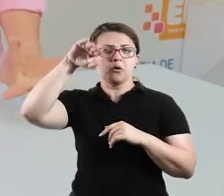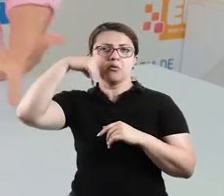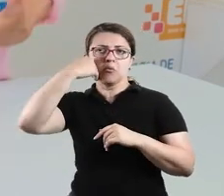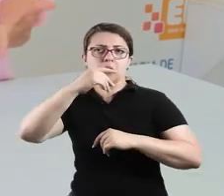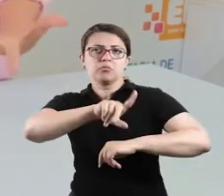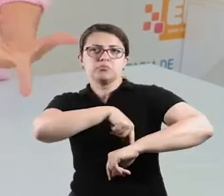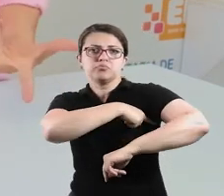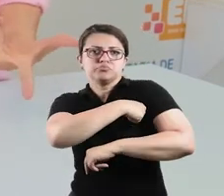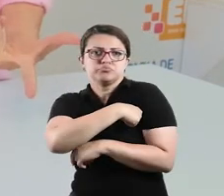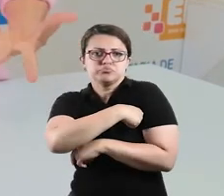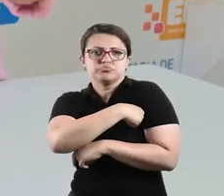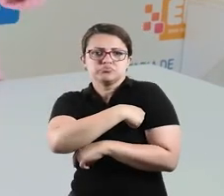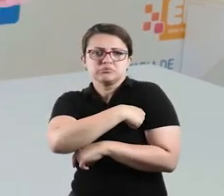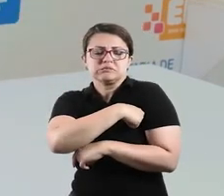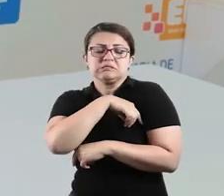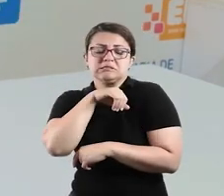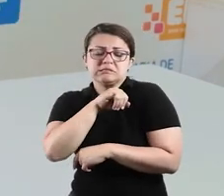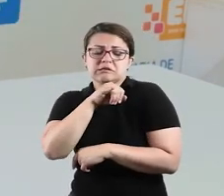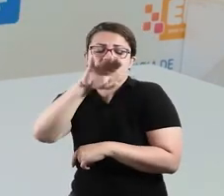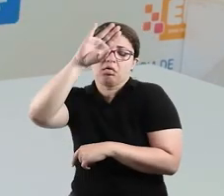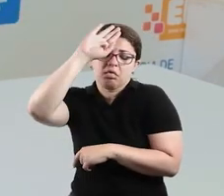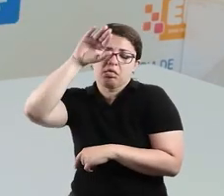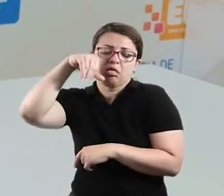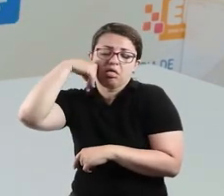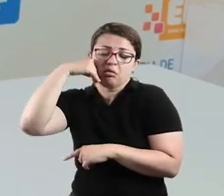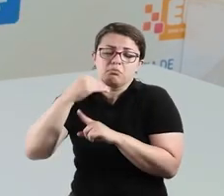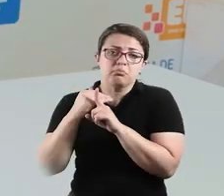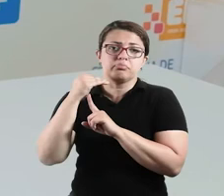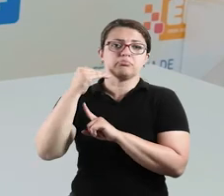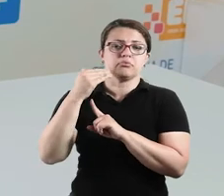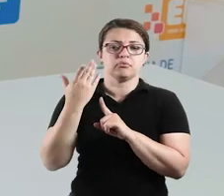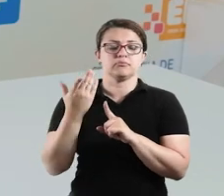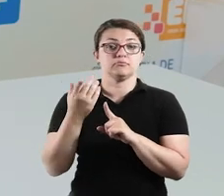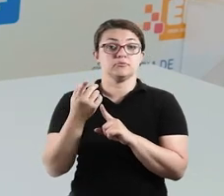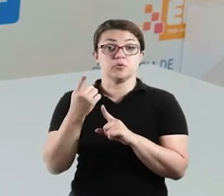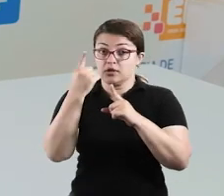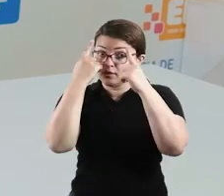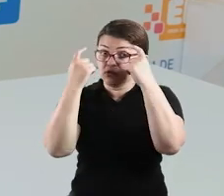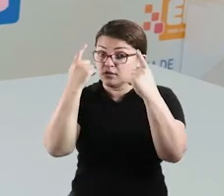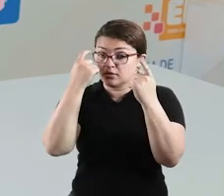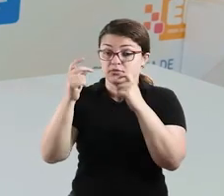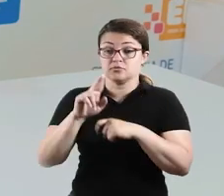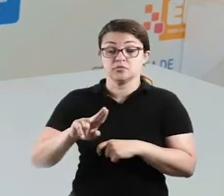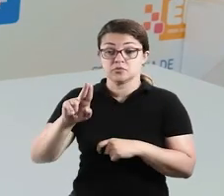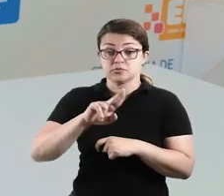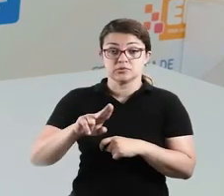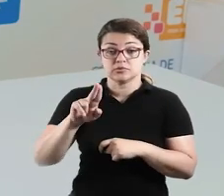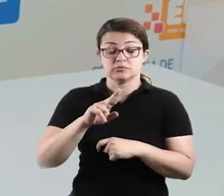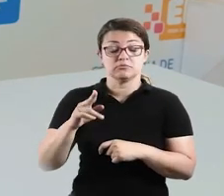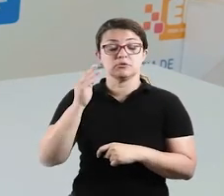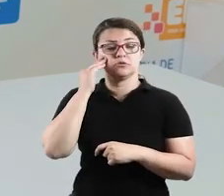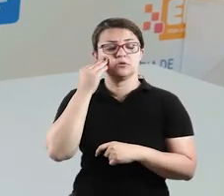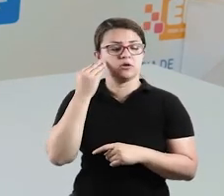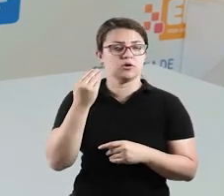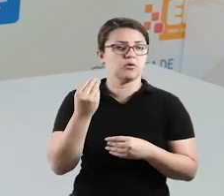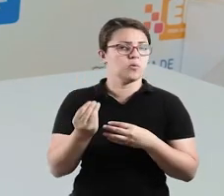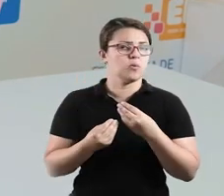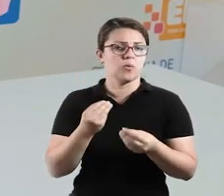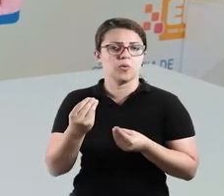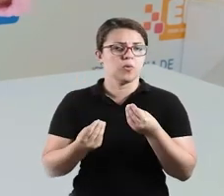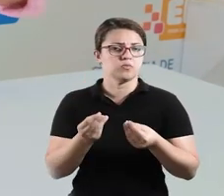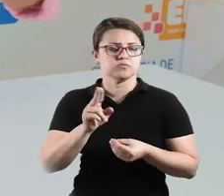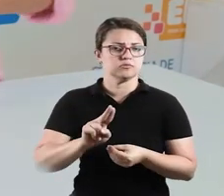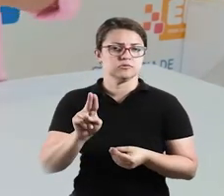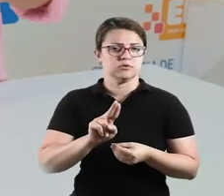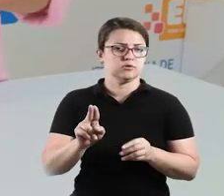se você estava com febre ou não? Essa é a ideia, que você utilize esse termômetro para que você entenda, para